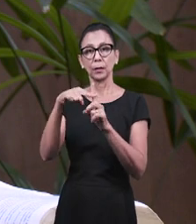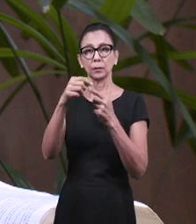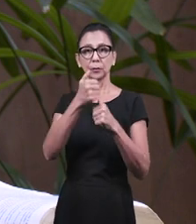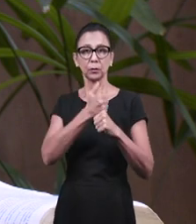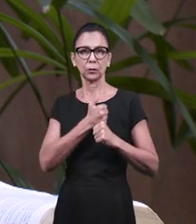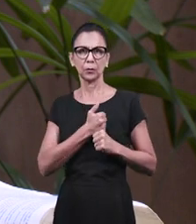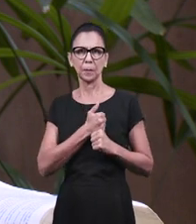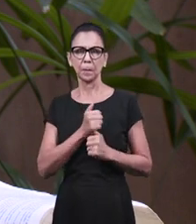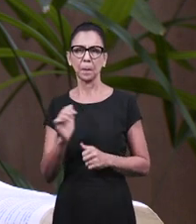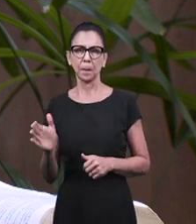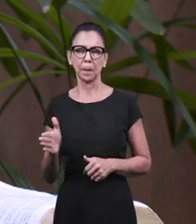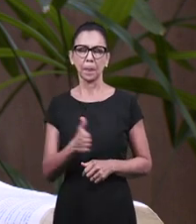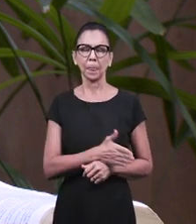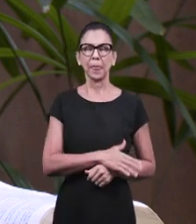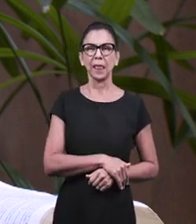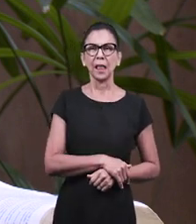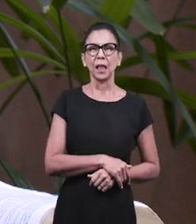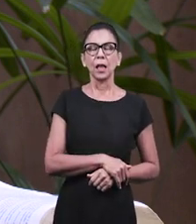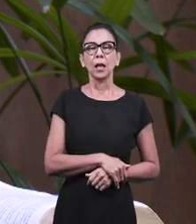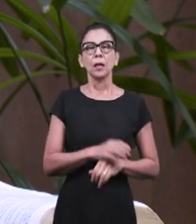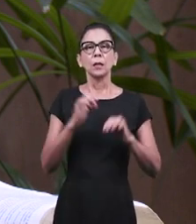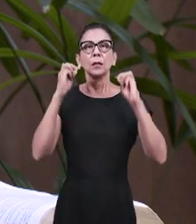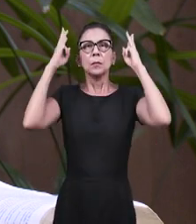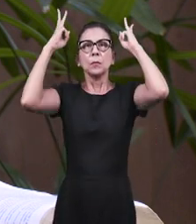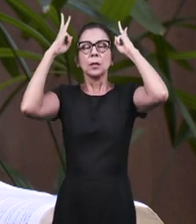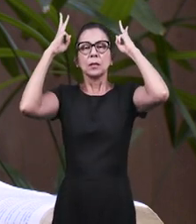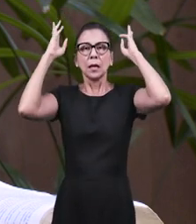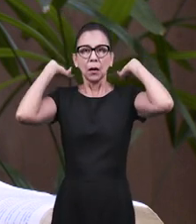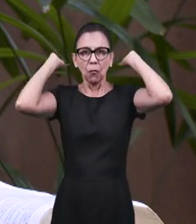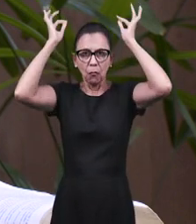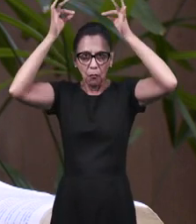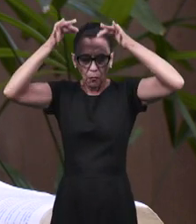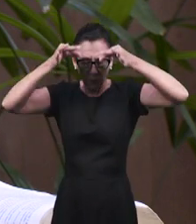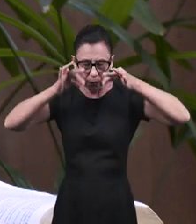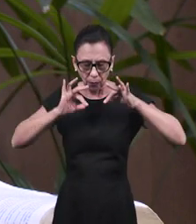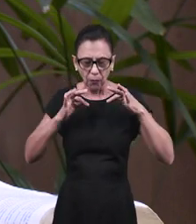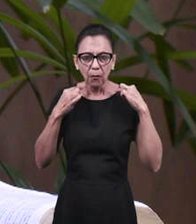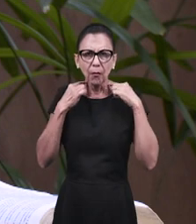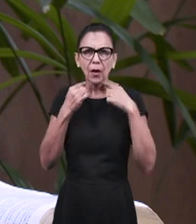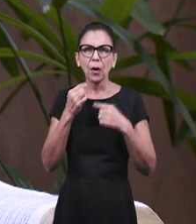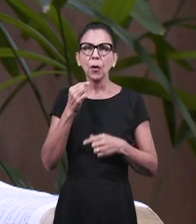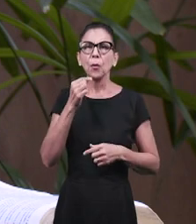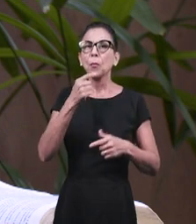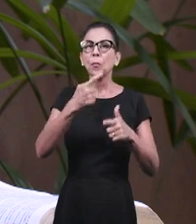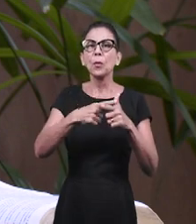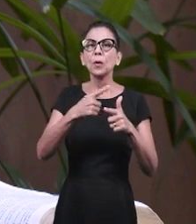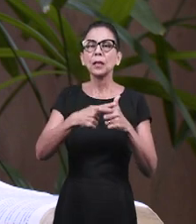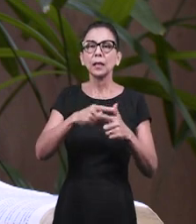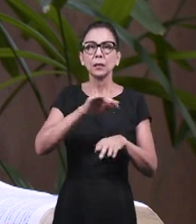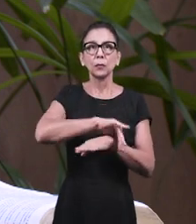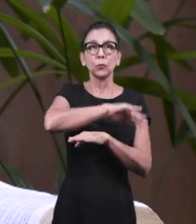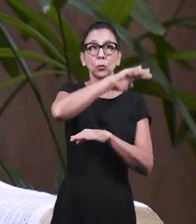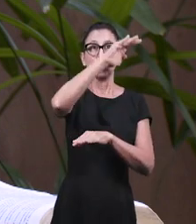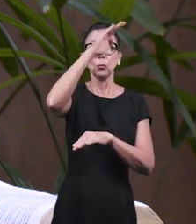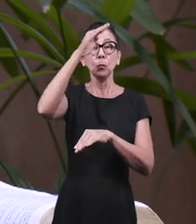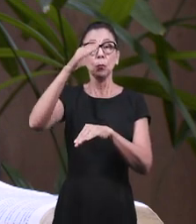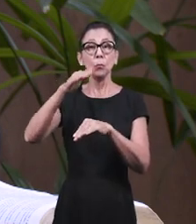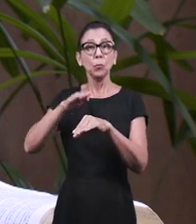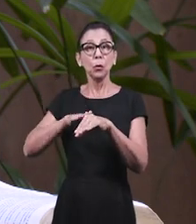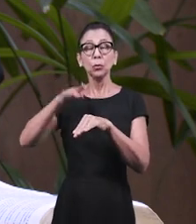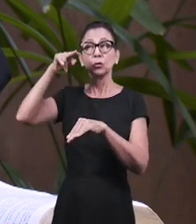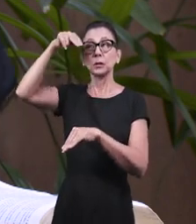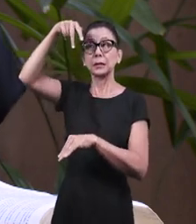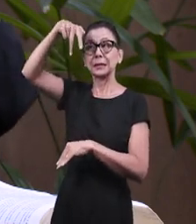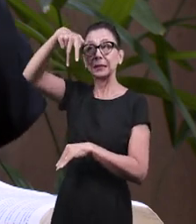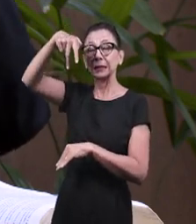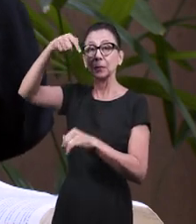Porque ele subiu ao monte, ficou lá 40 dias e 40 noites e viu o que ninguém viu, porque ele